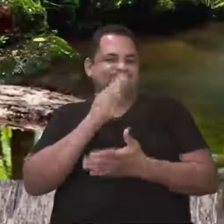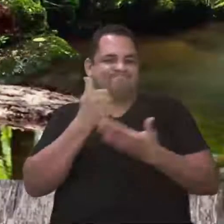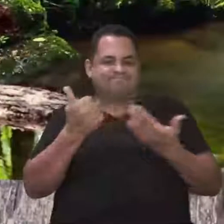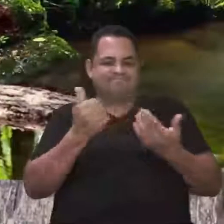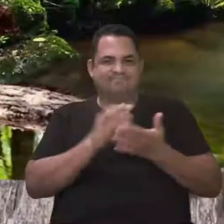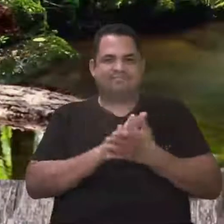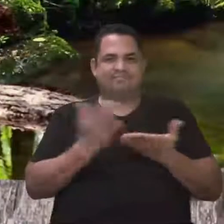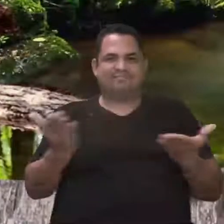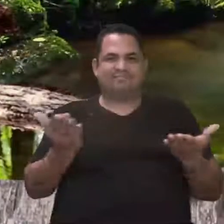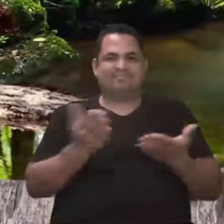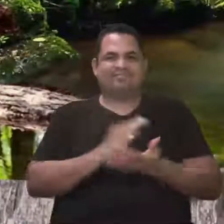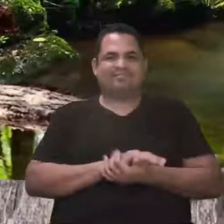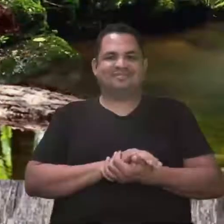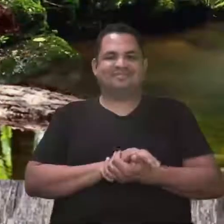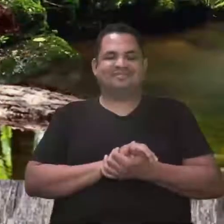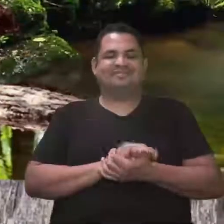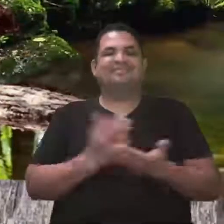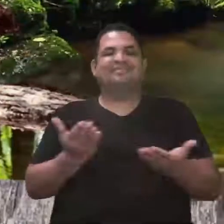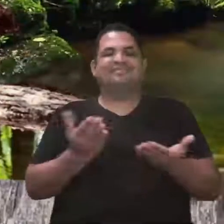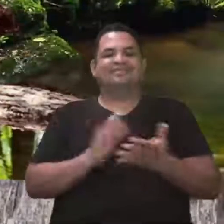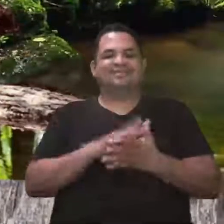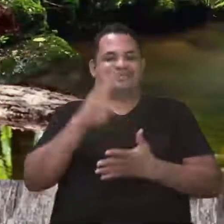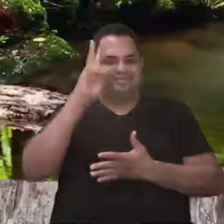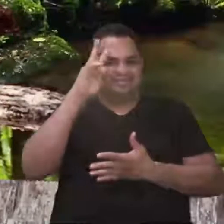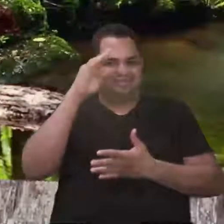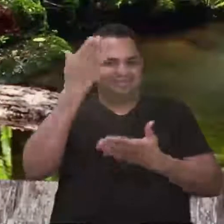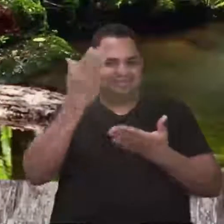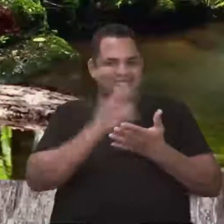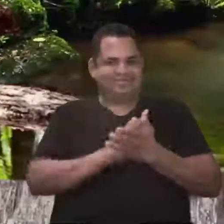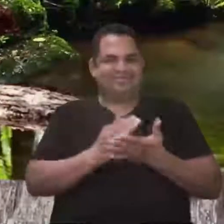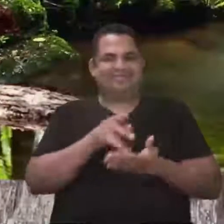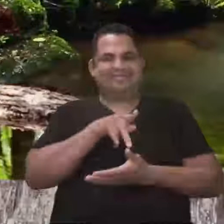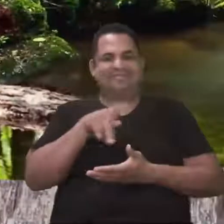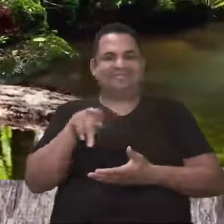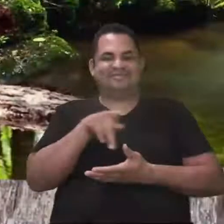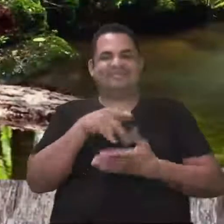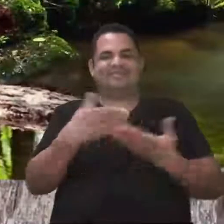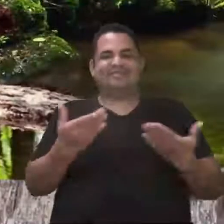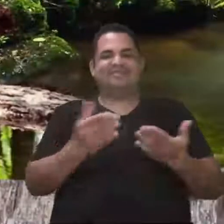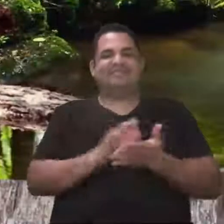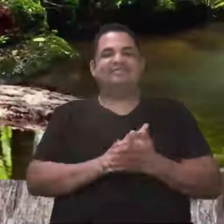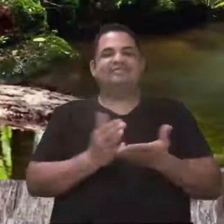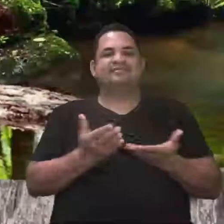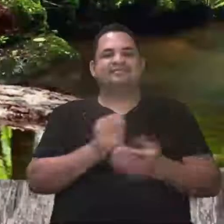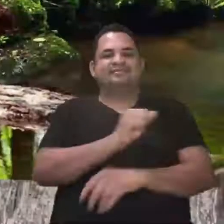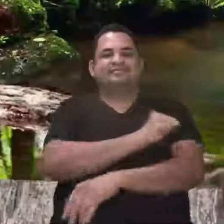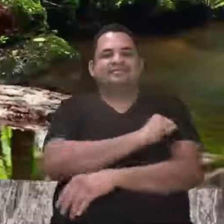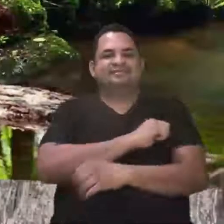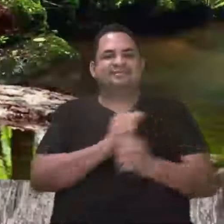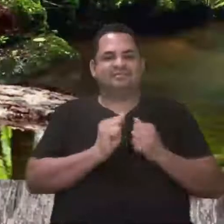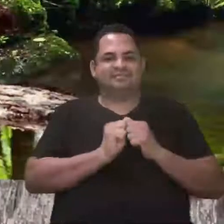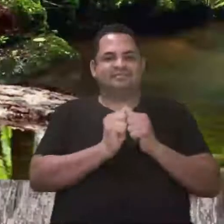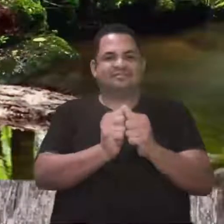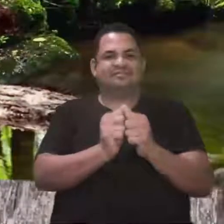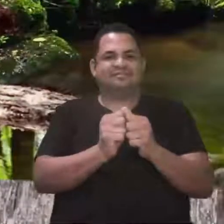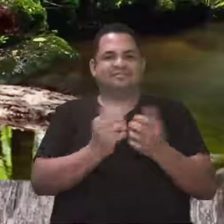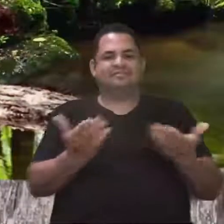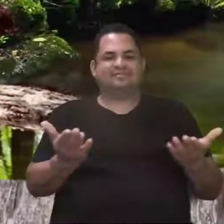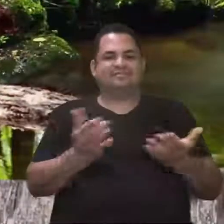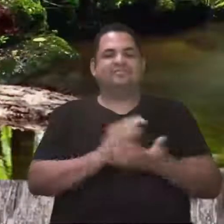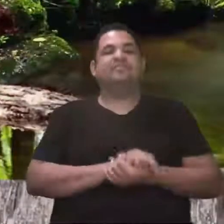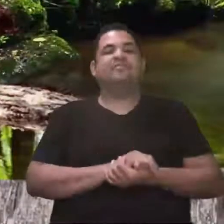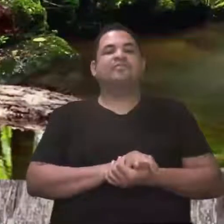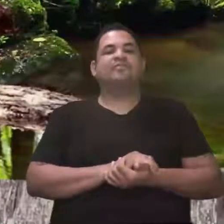Galáxias. É, Top das Galáxias, lembrou, né? Lembrou das profs, é isso mesmo. Galera, estamos juntos, né? Estamos sempre